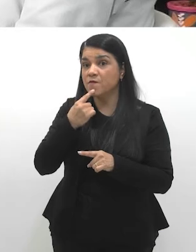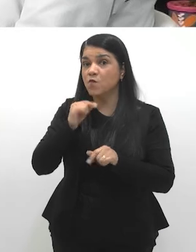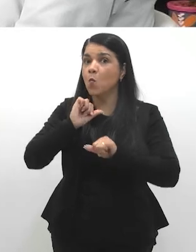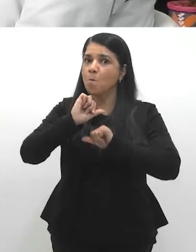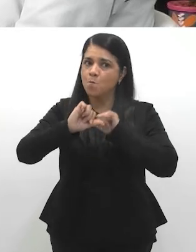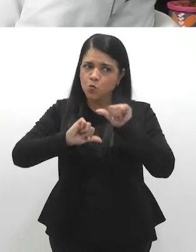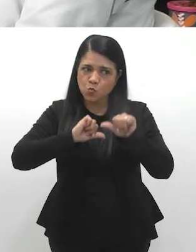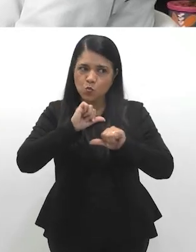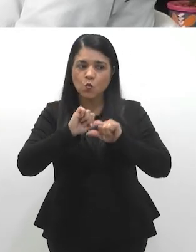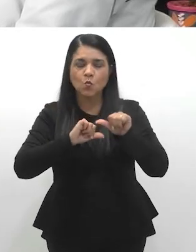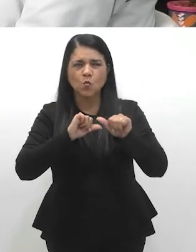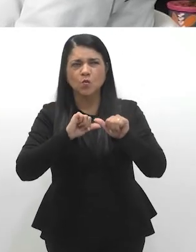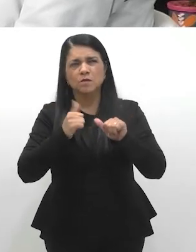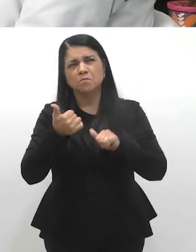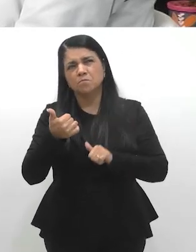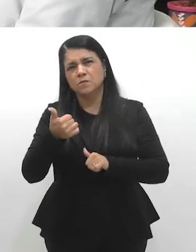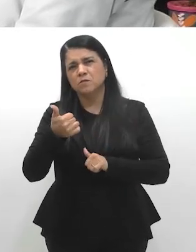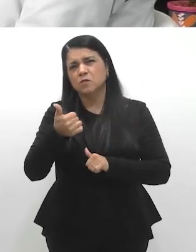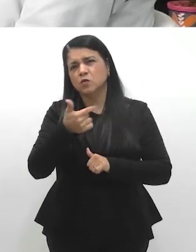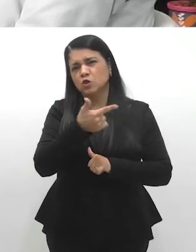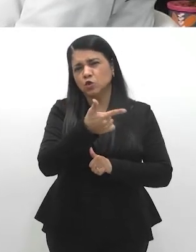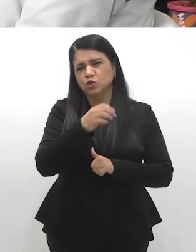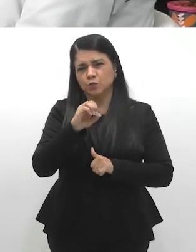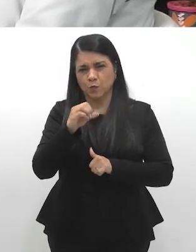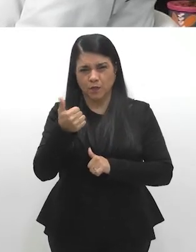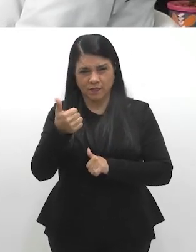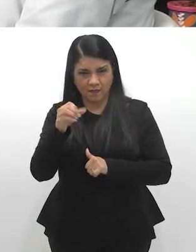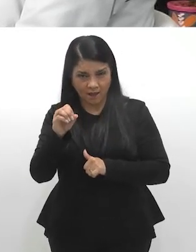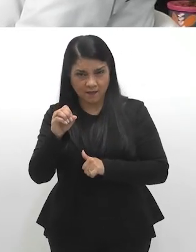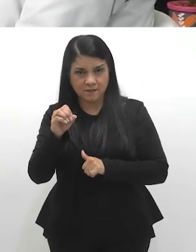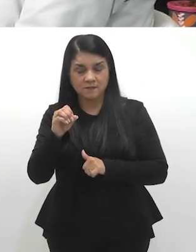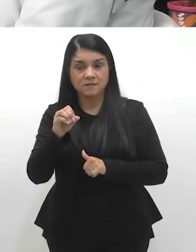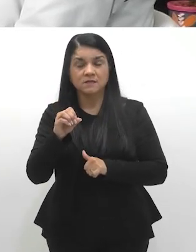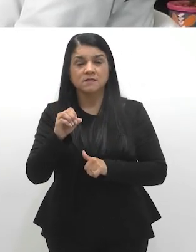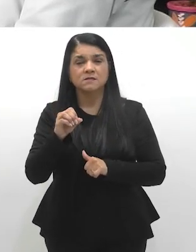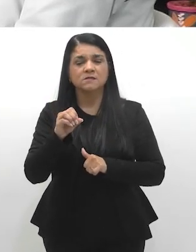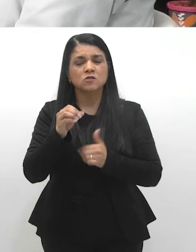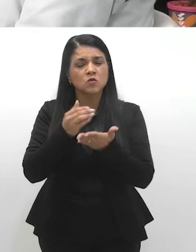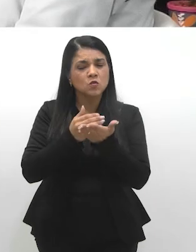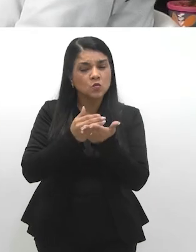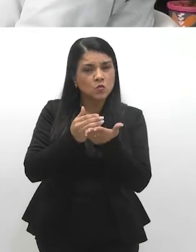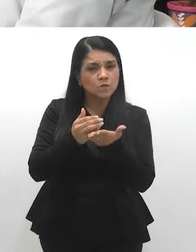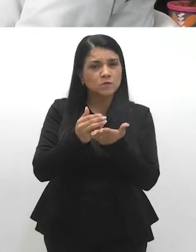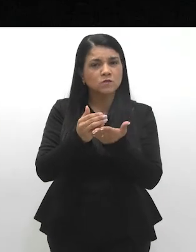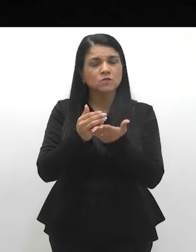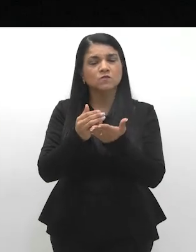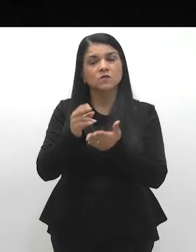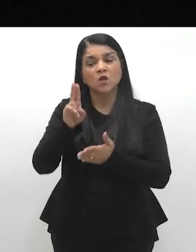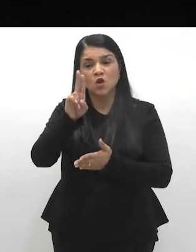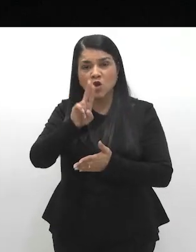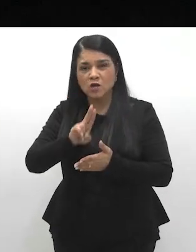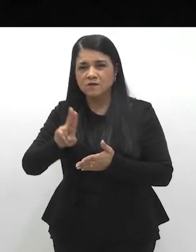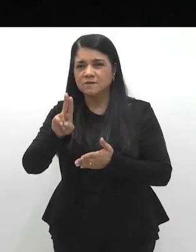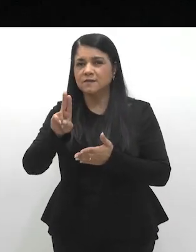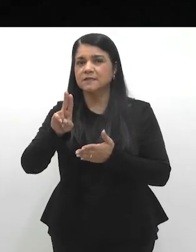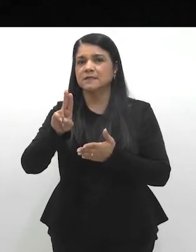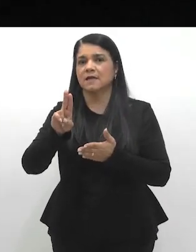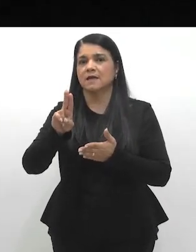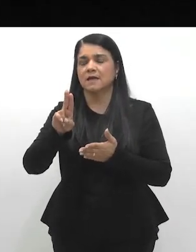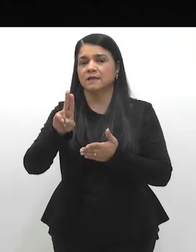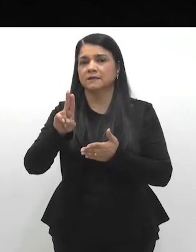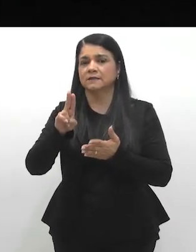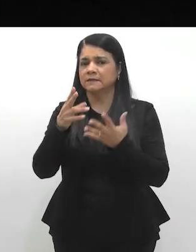mudou muito, como eu falei, já na década de 2010, quando você começa a permitir que a universidade